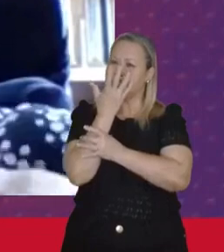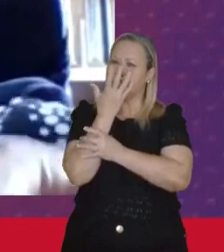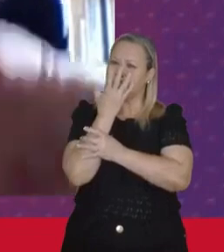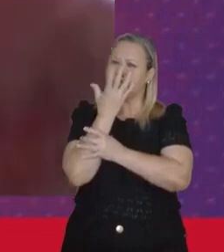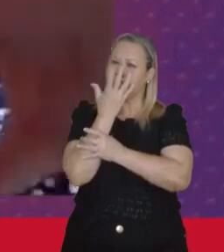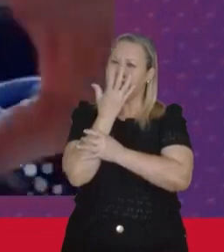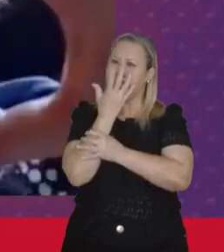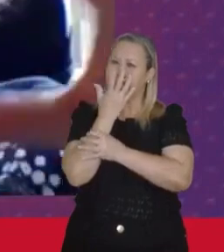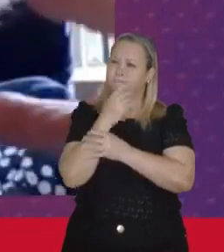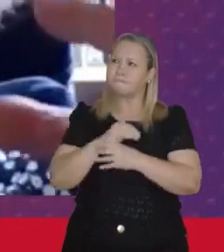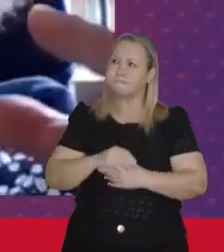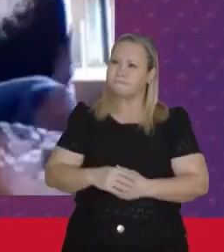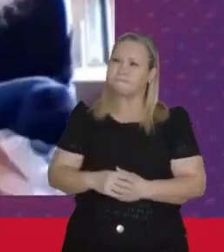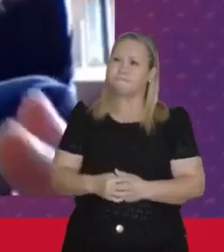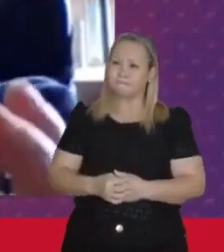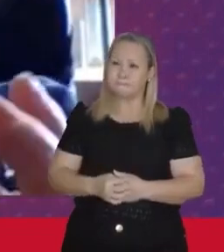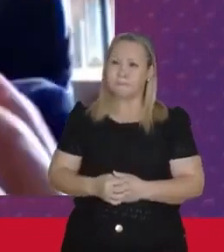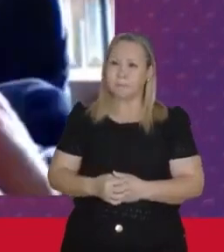na